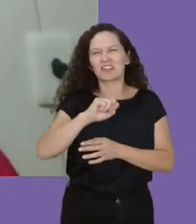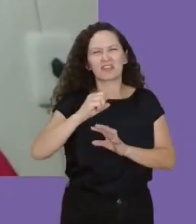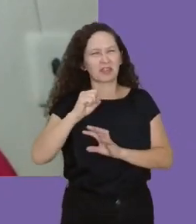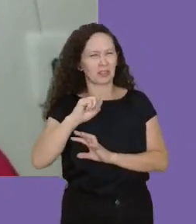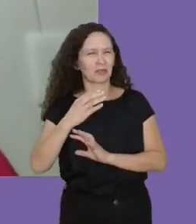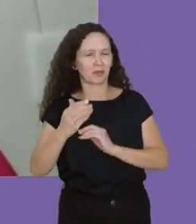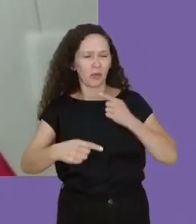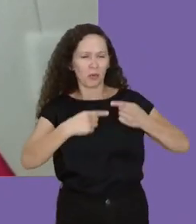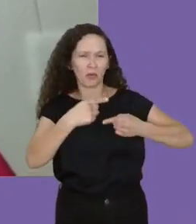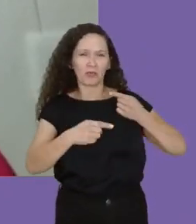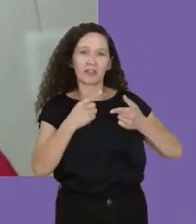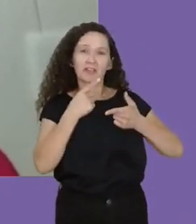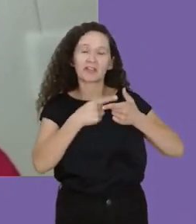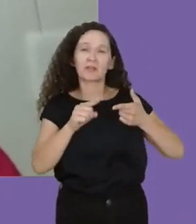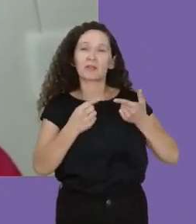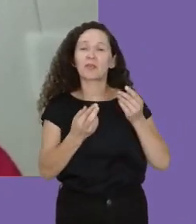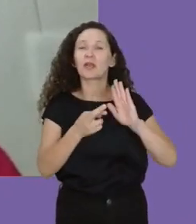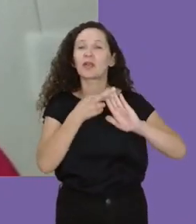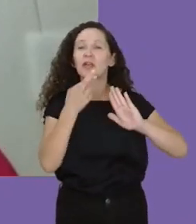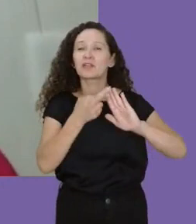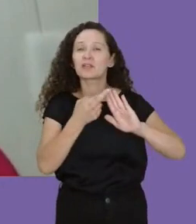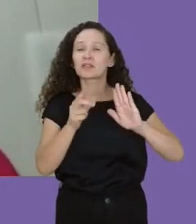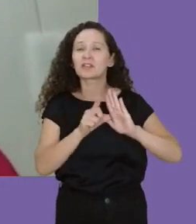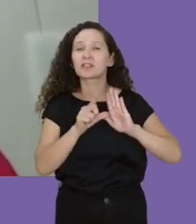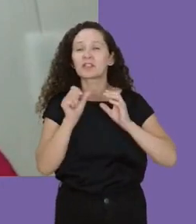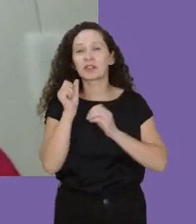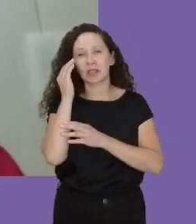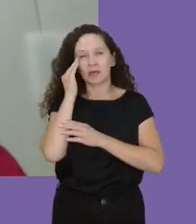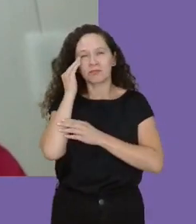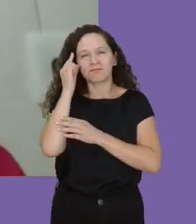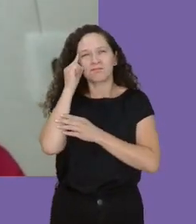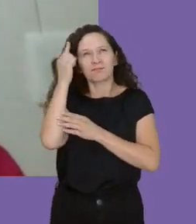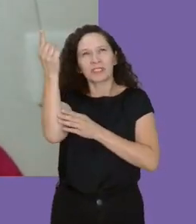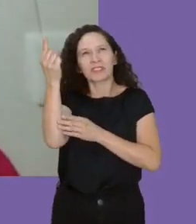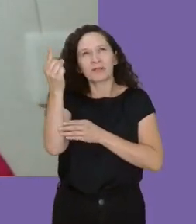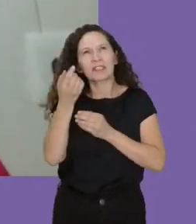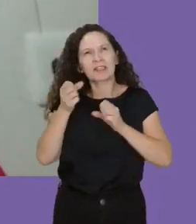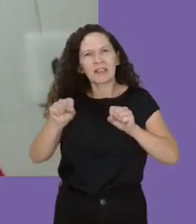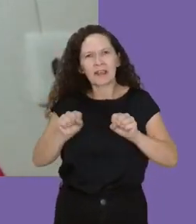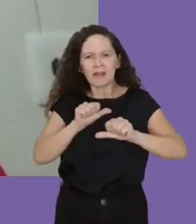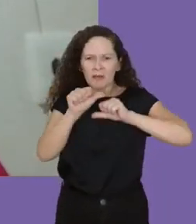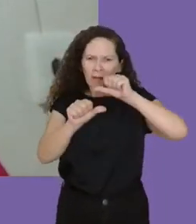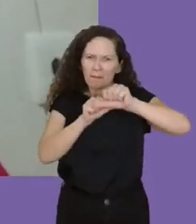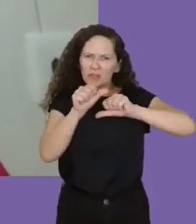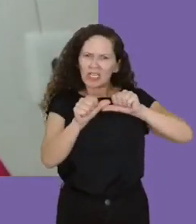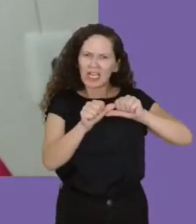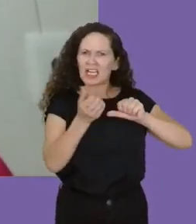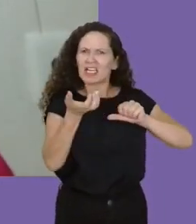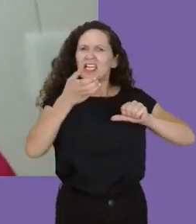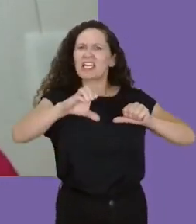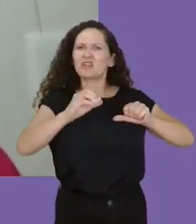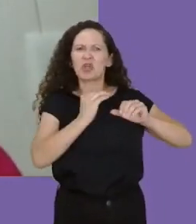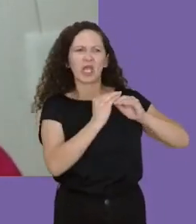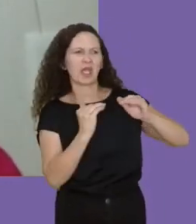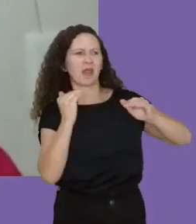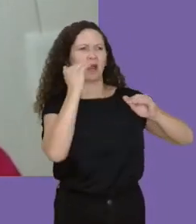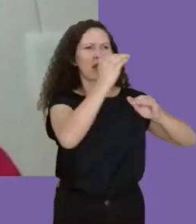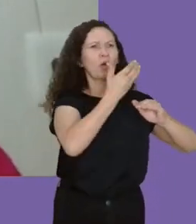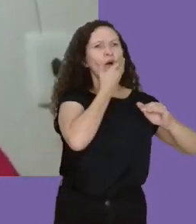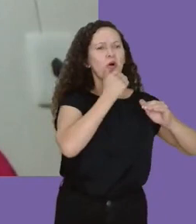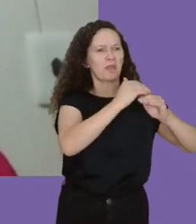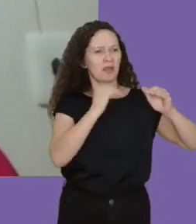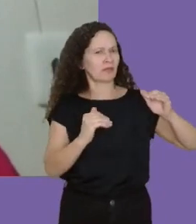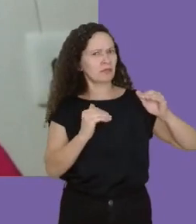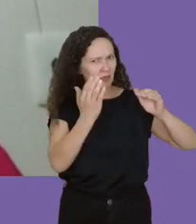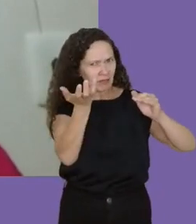debate e aprova resoluções e tem como linha, né, o rompimento da divisão sexual nos diversos âmbitos da sociedade.